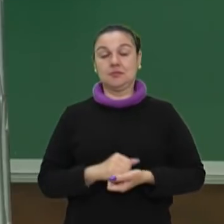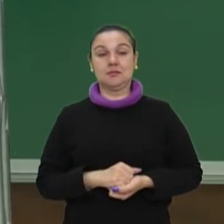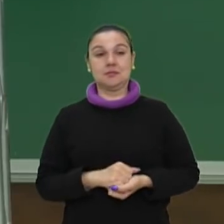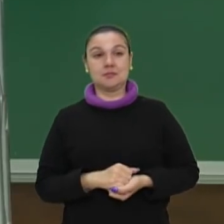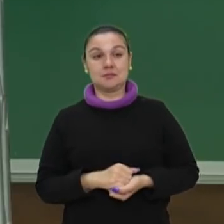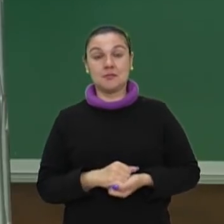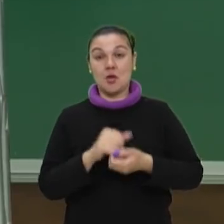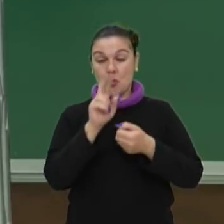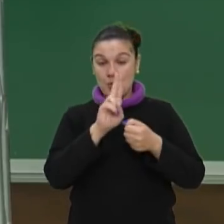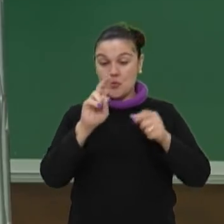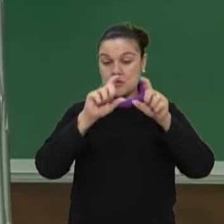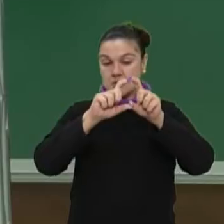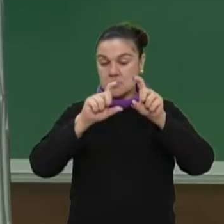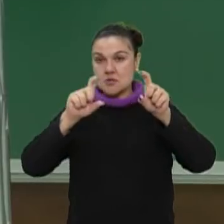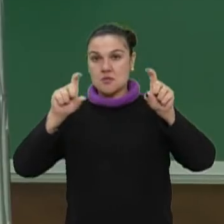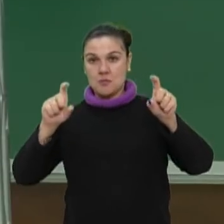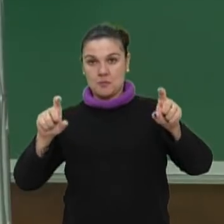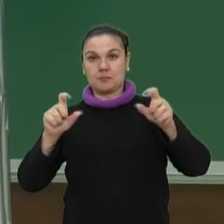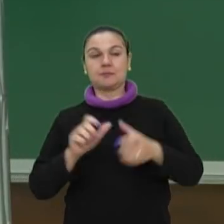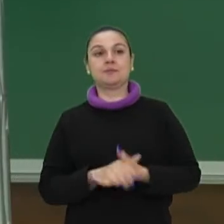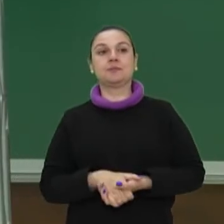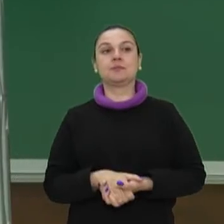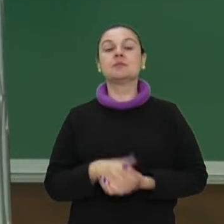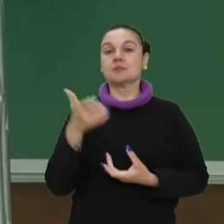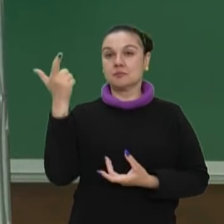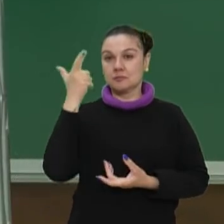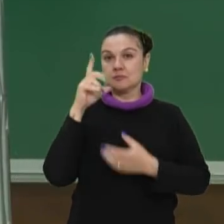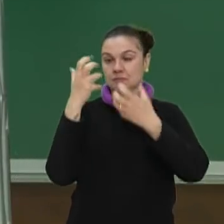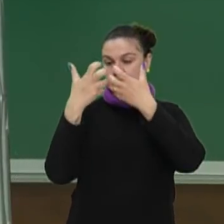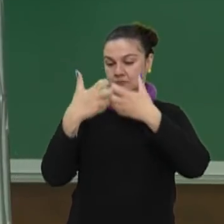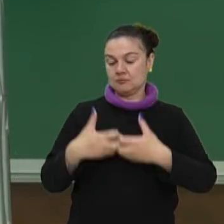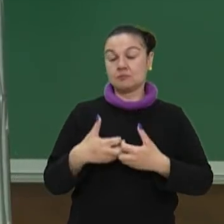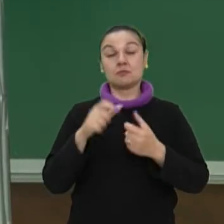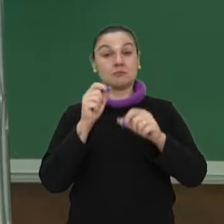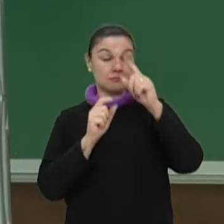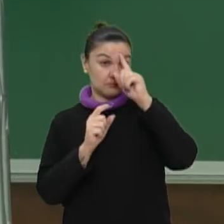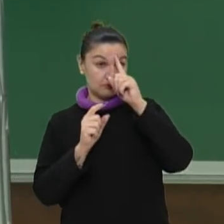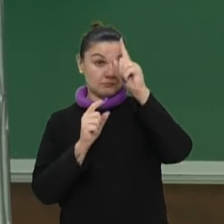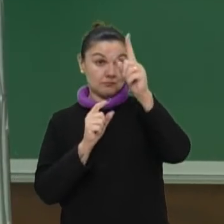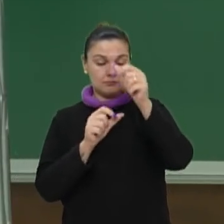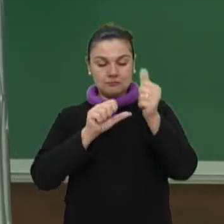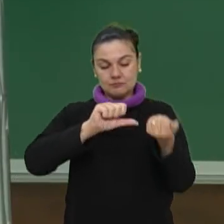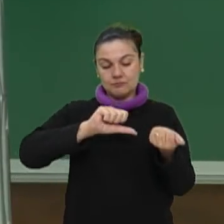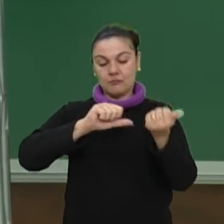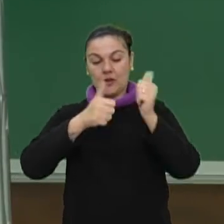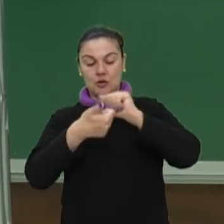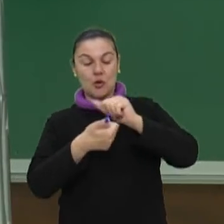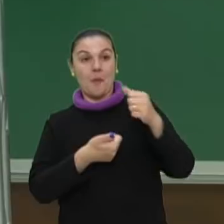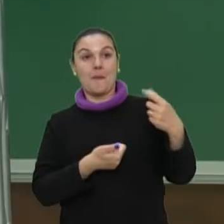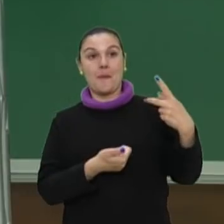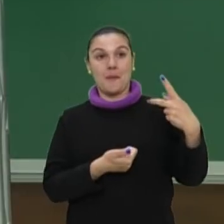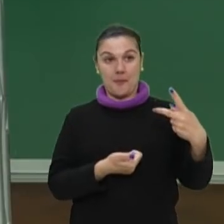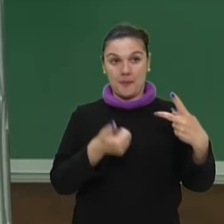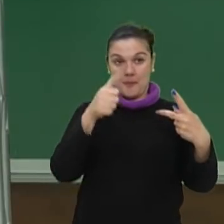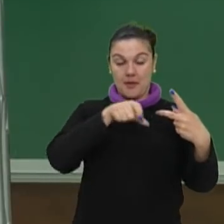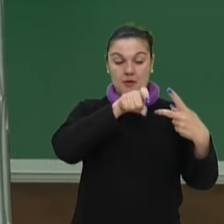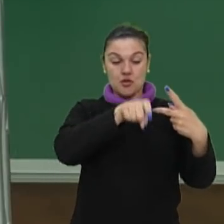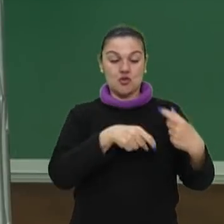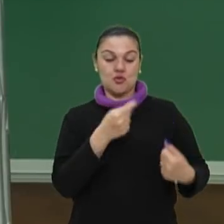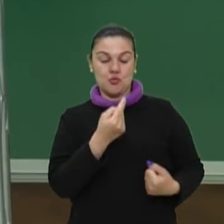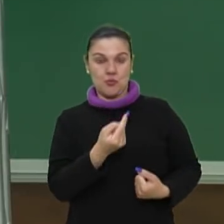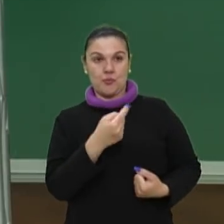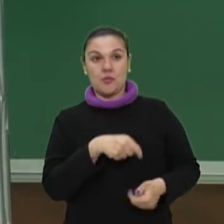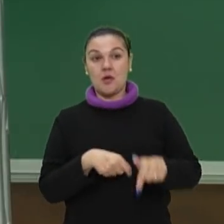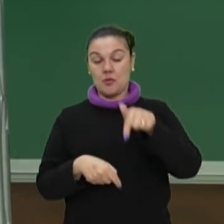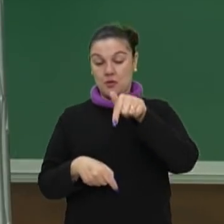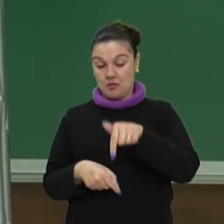segundo. Utilizando isso, a gente consegue resolver. Qual é a ideia? Você trocar onde tem P por x1 e